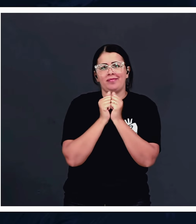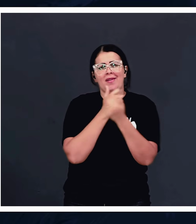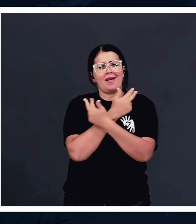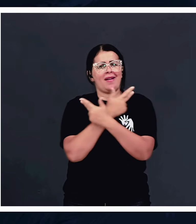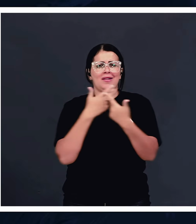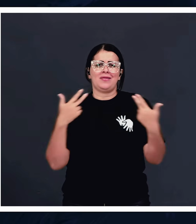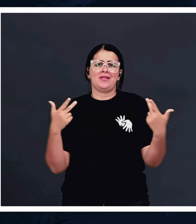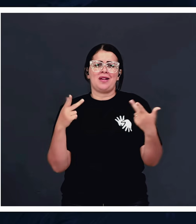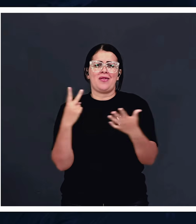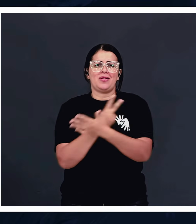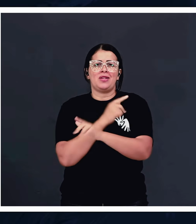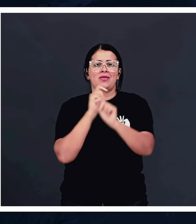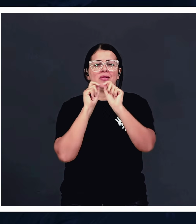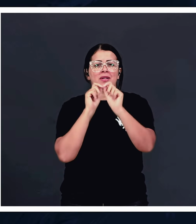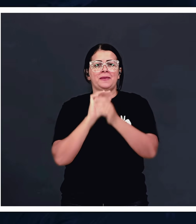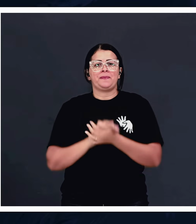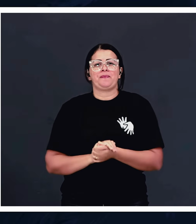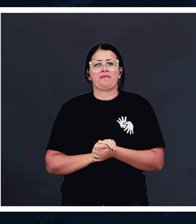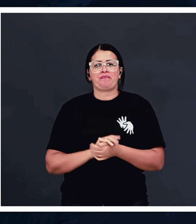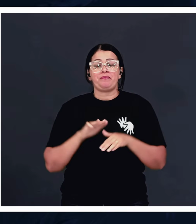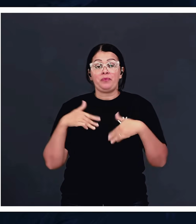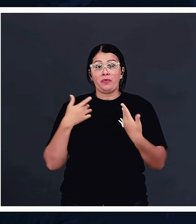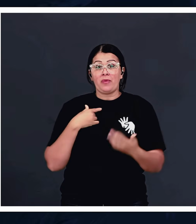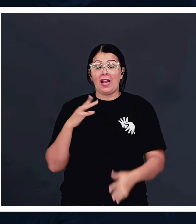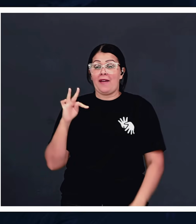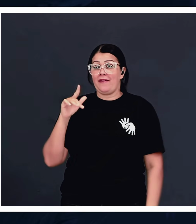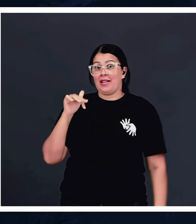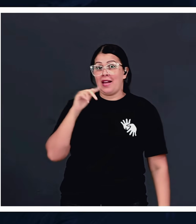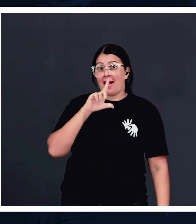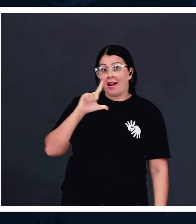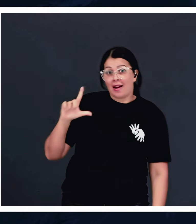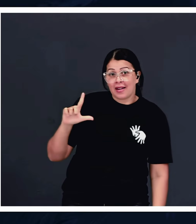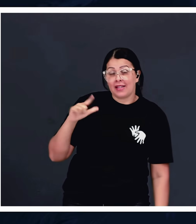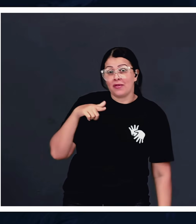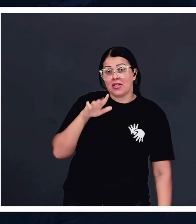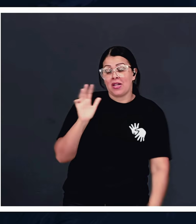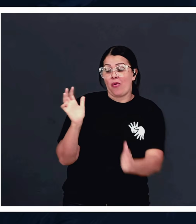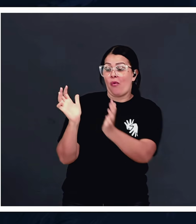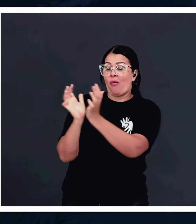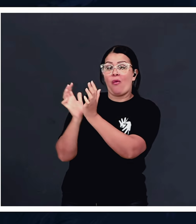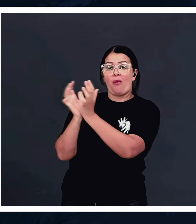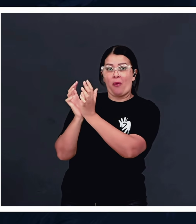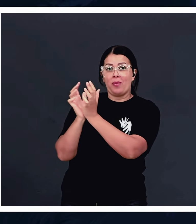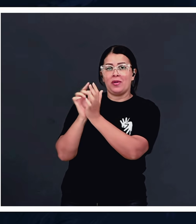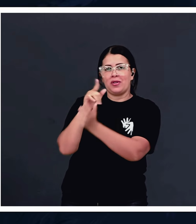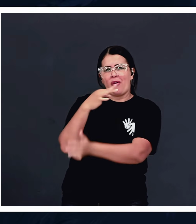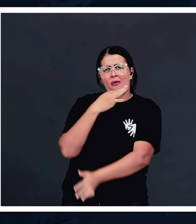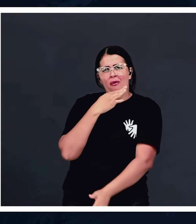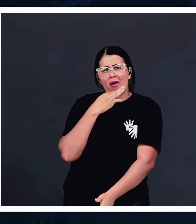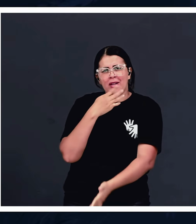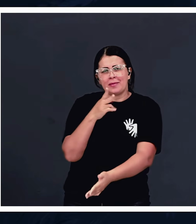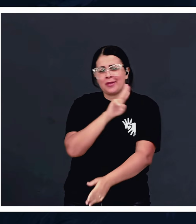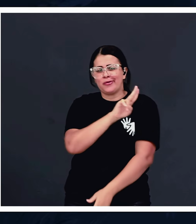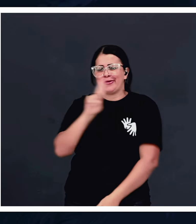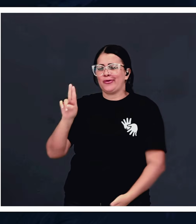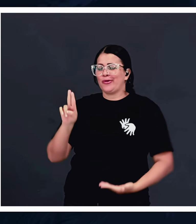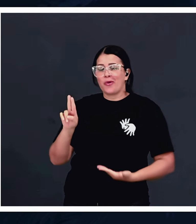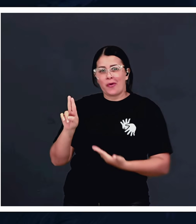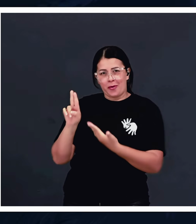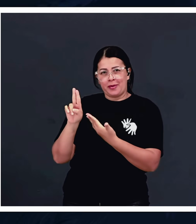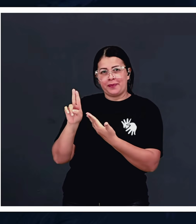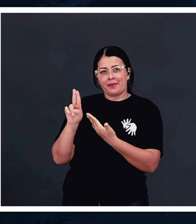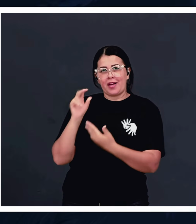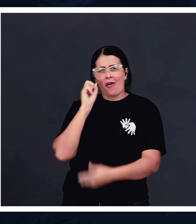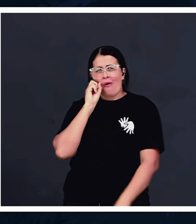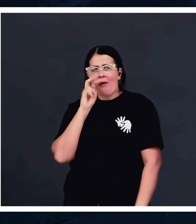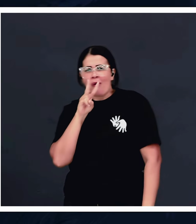vezes. E aí, quando você está num FTL, você tem um pequeno grupo que te conhece pelo nome, que